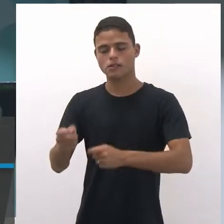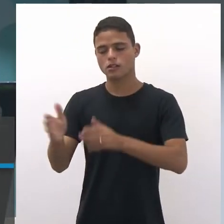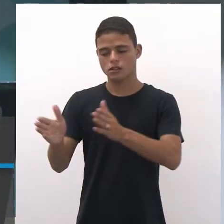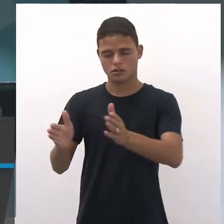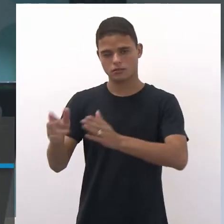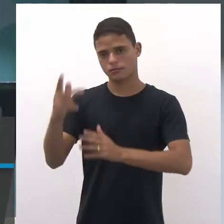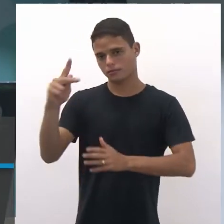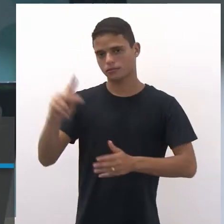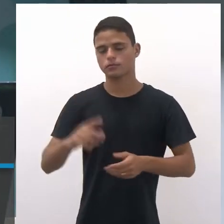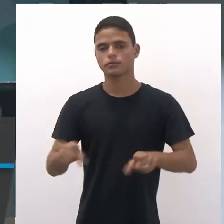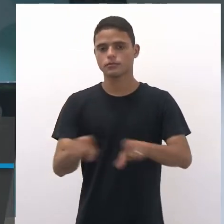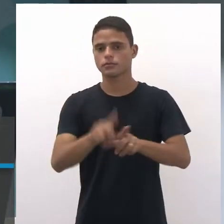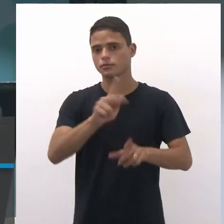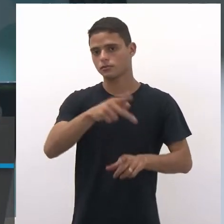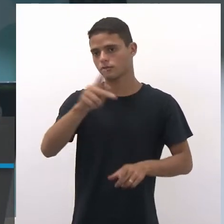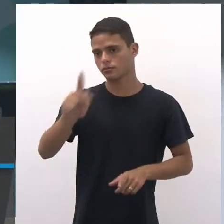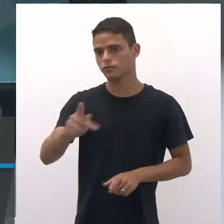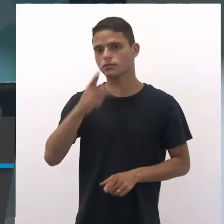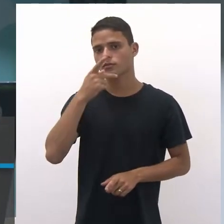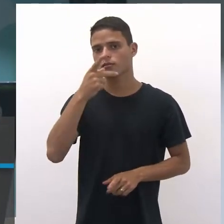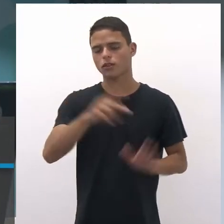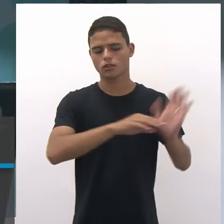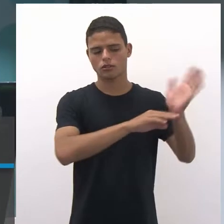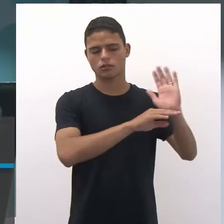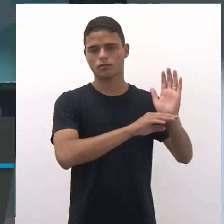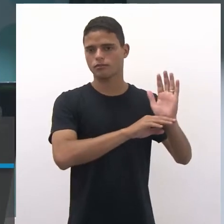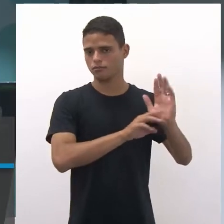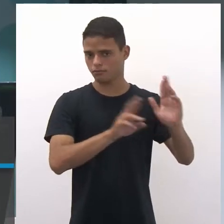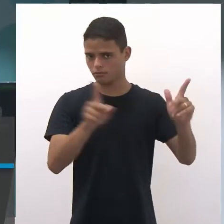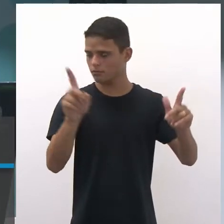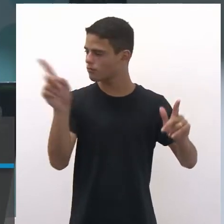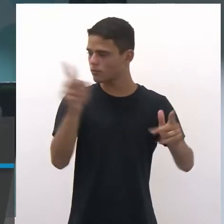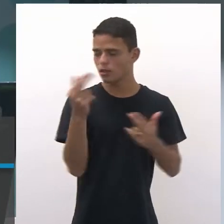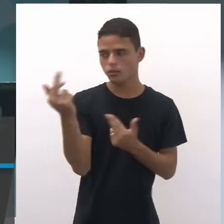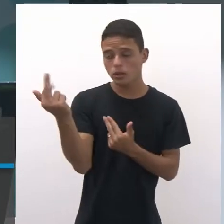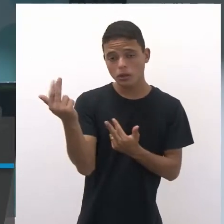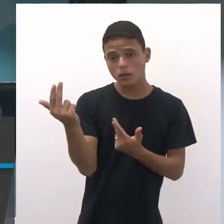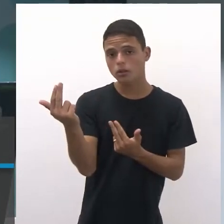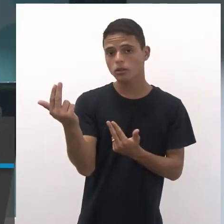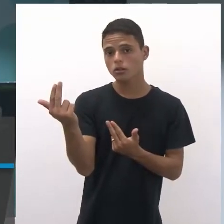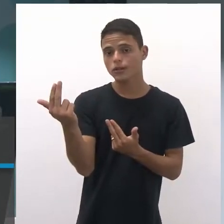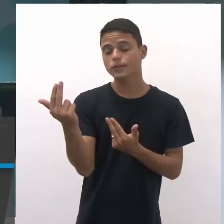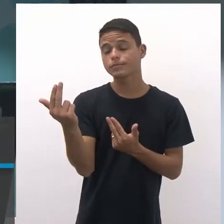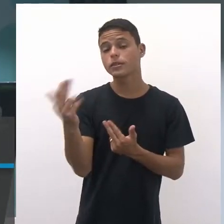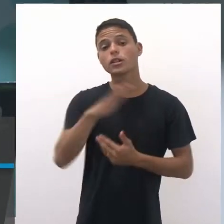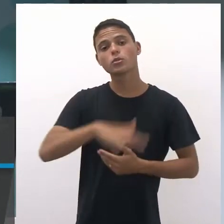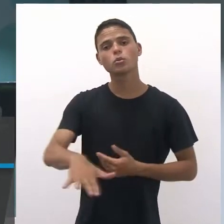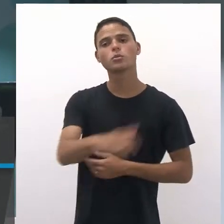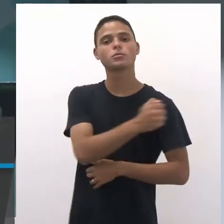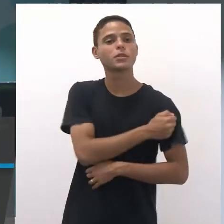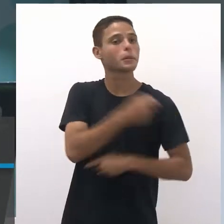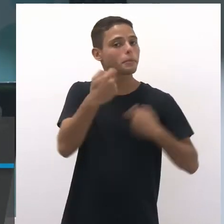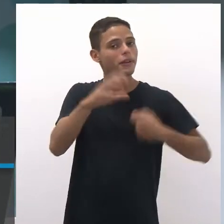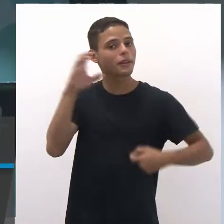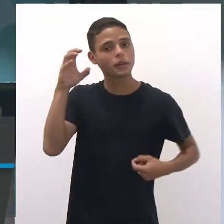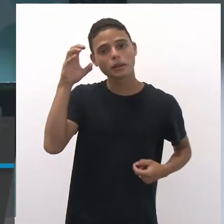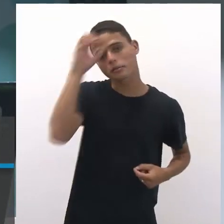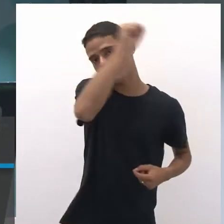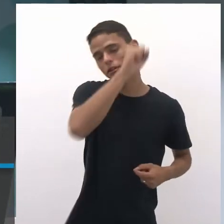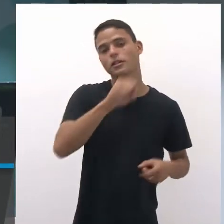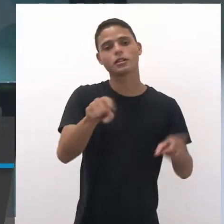E aí, como a professora disse, o vídeo não é diferente. E esse é o ponto que o estudante precisa aprender e